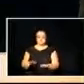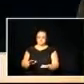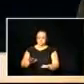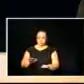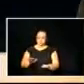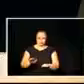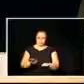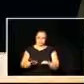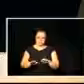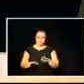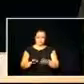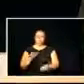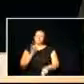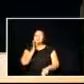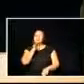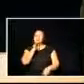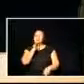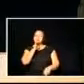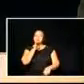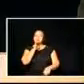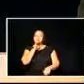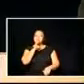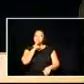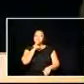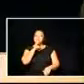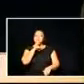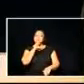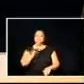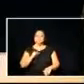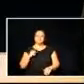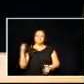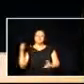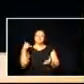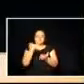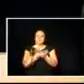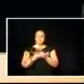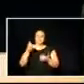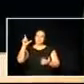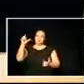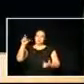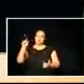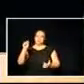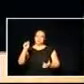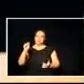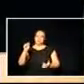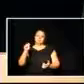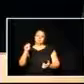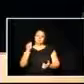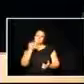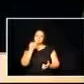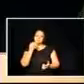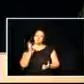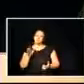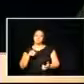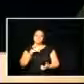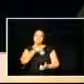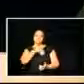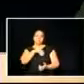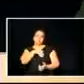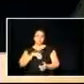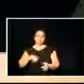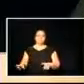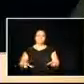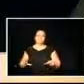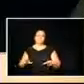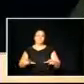inflação corroendo aí o seu salário do trabalhador público municipal. E desmotiva. Daí depois dá a impressão que o